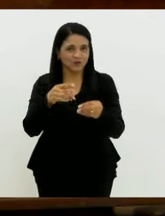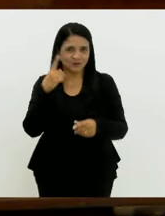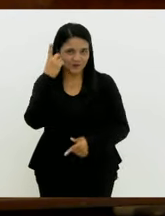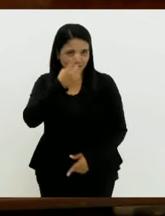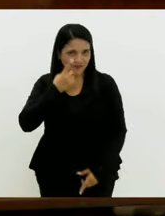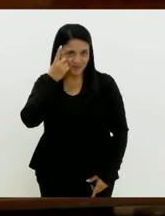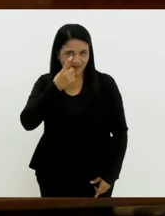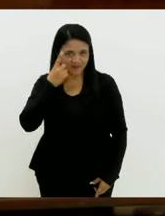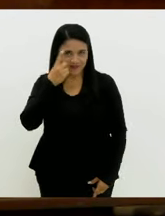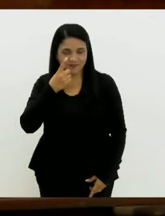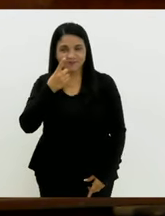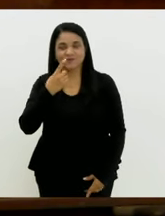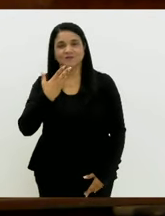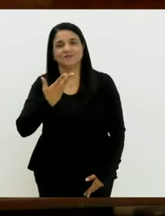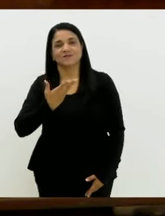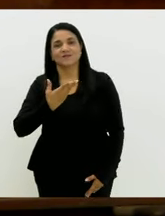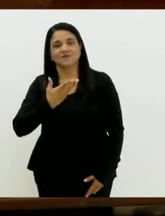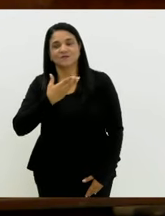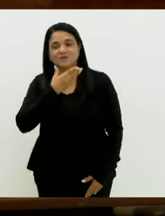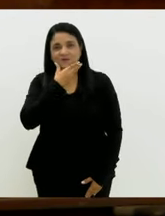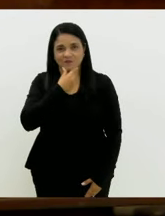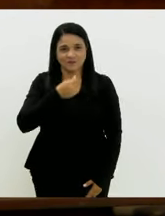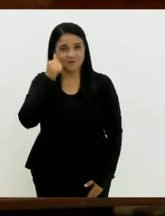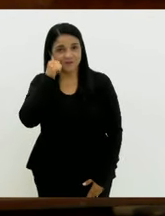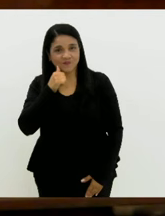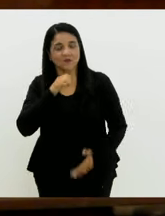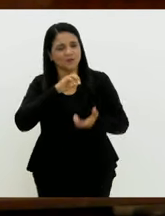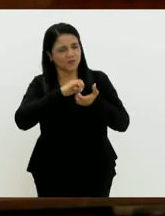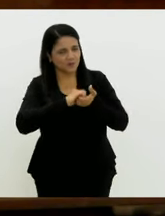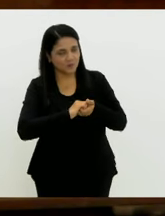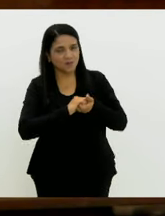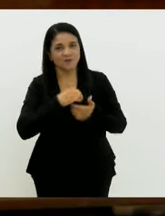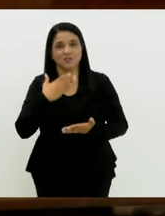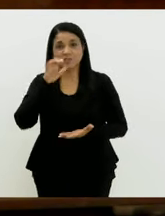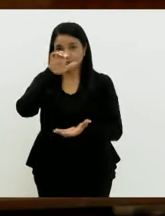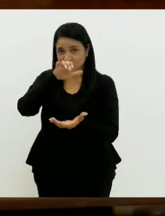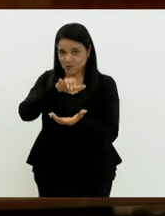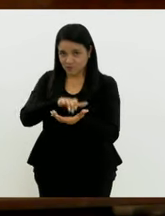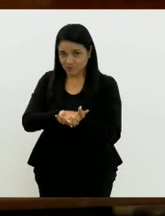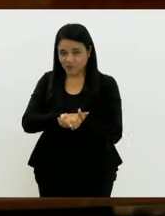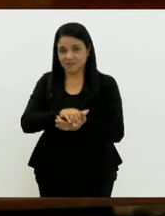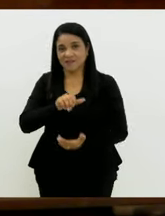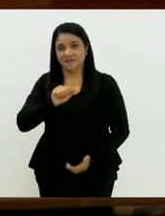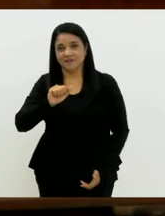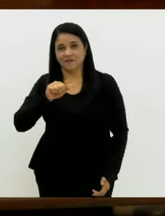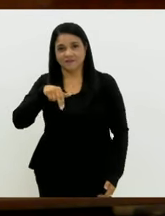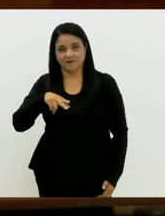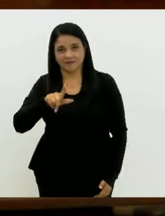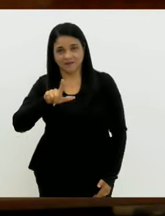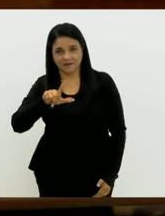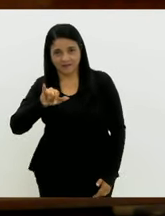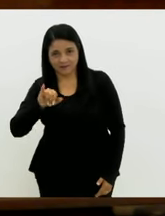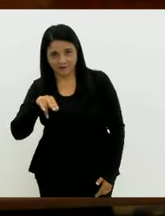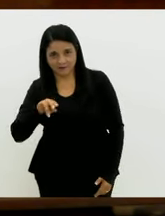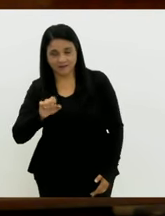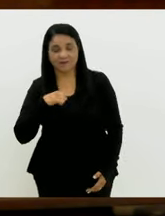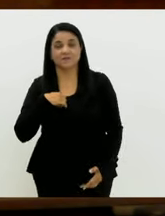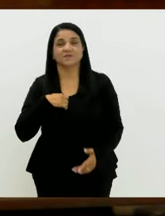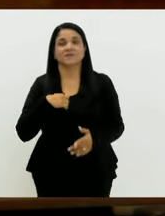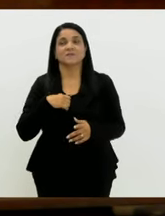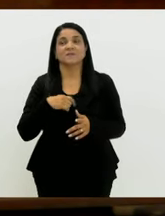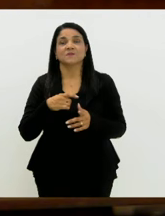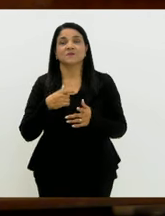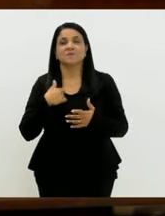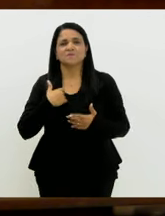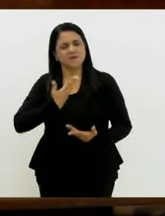de começar comentando minha esposa, Analine Castro, primeira-dama do Estado, minha amiga